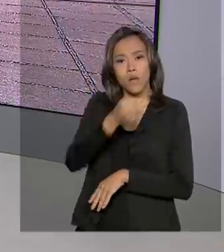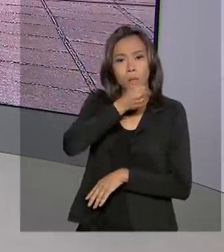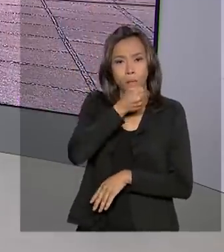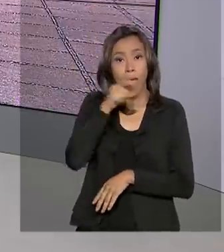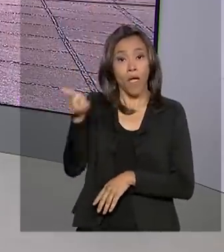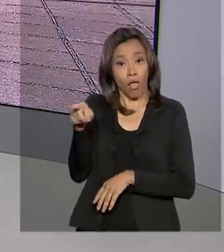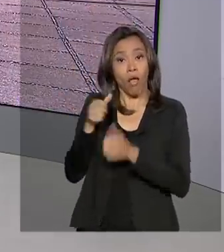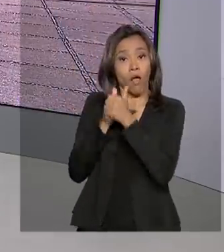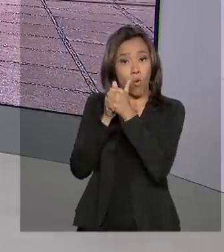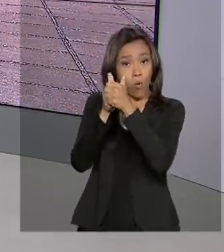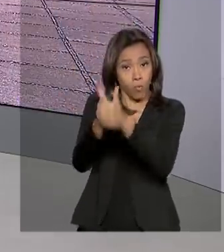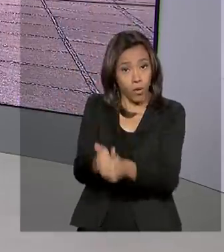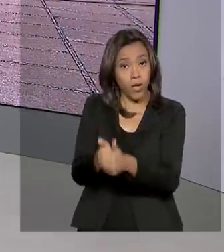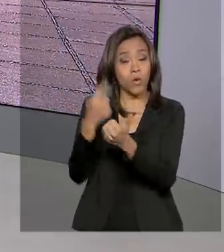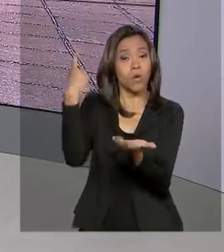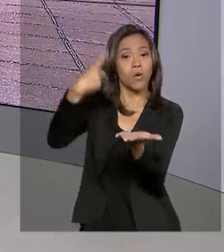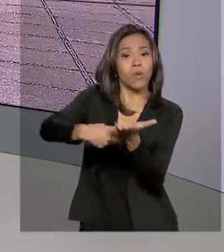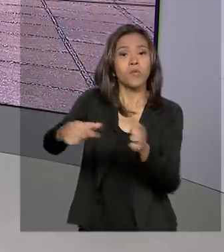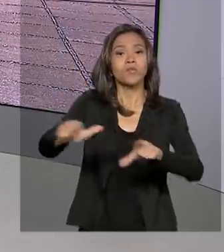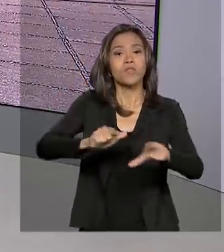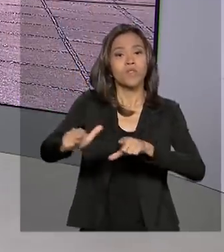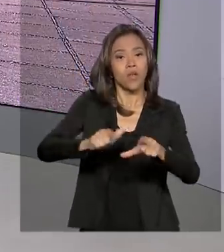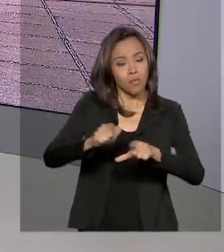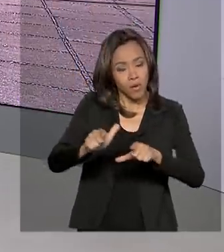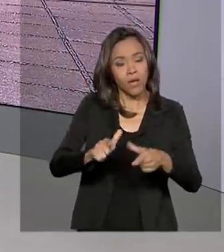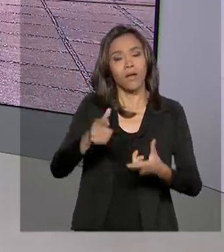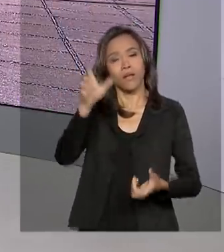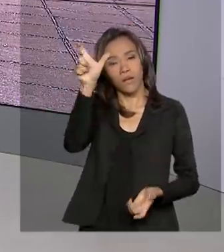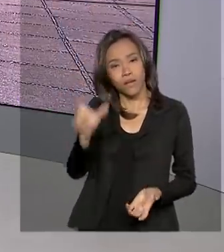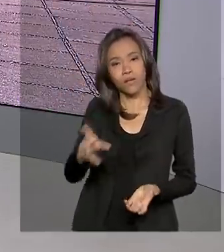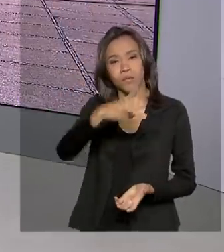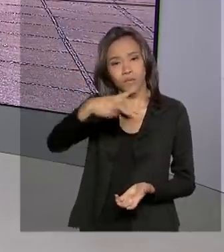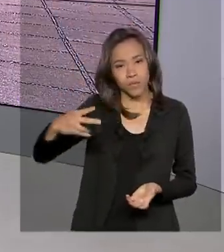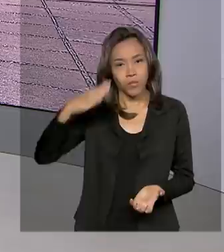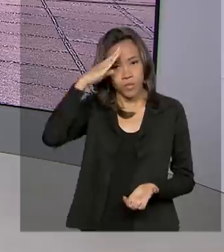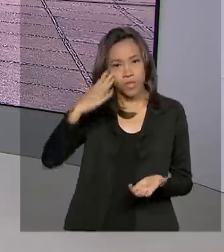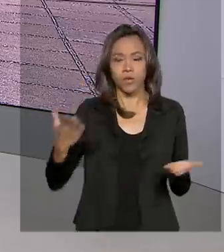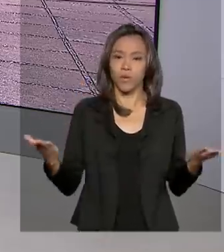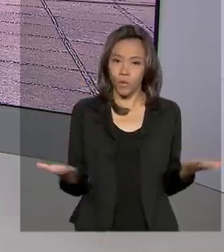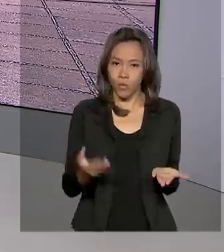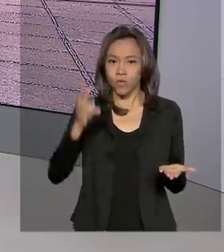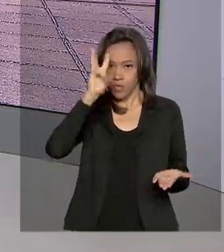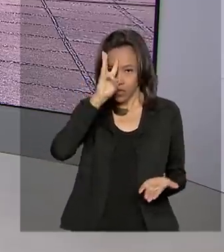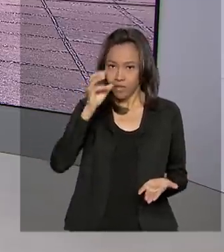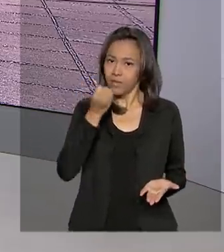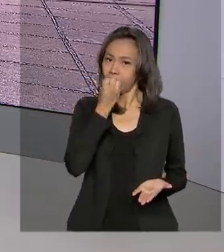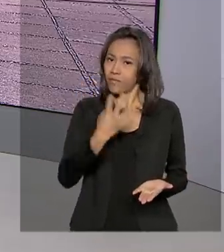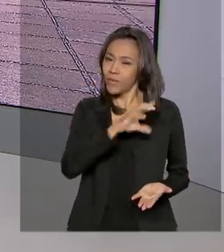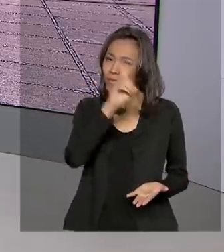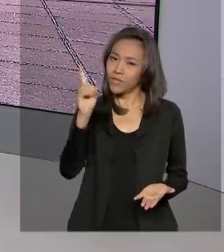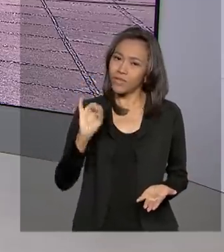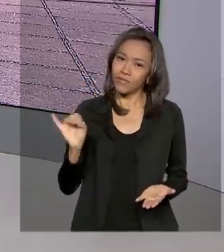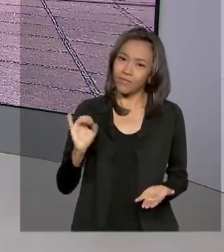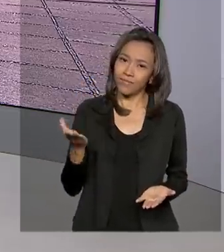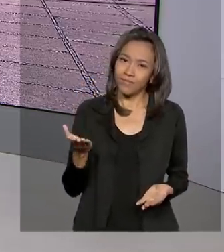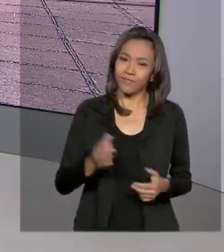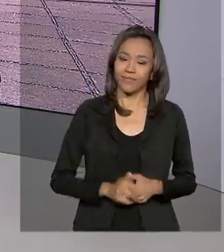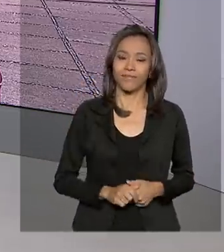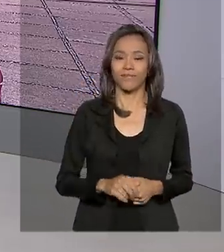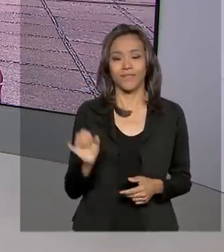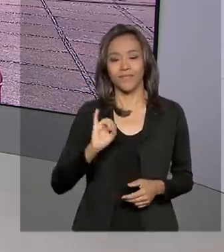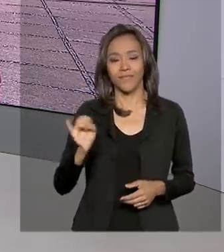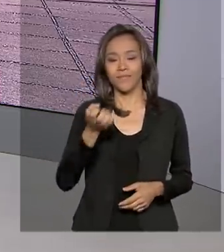acompanha a agenda de compromissos do presidente desta terça-feira pelo bom dia pra você foi